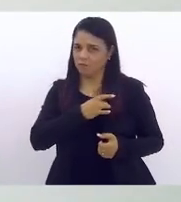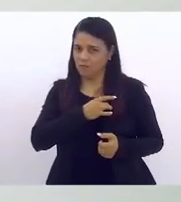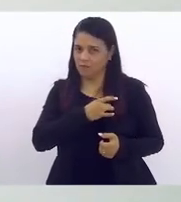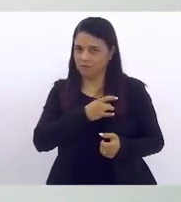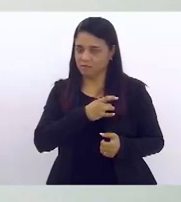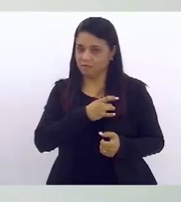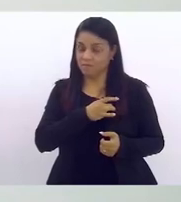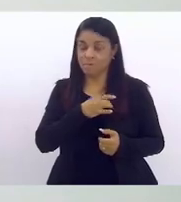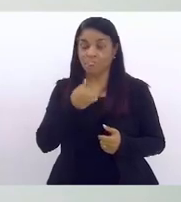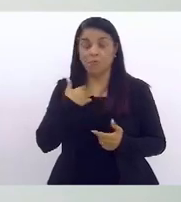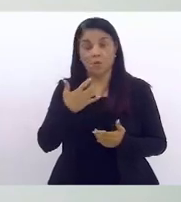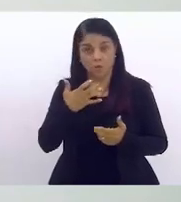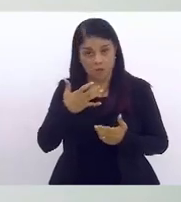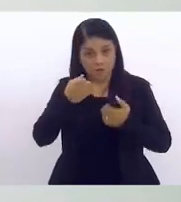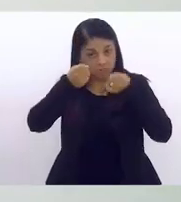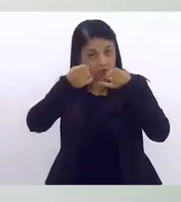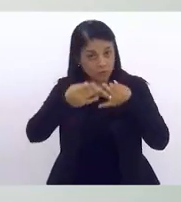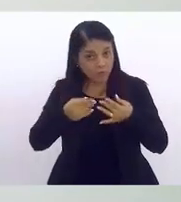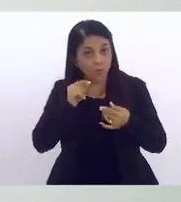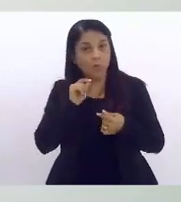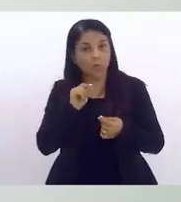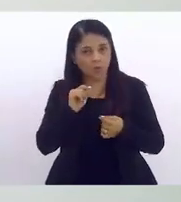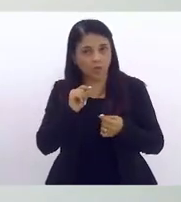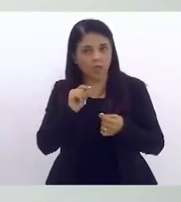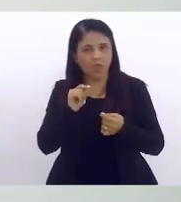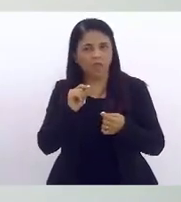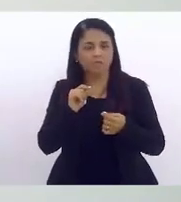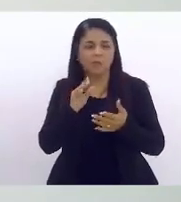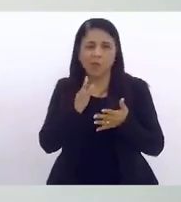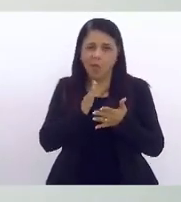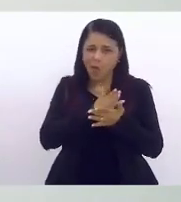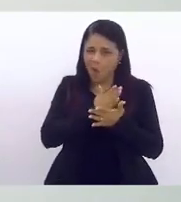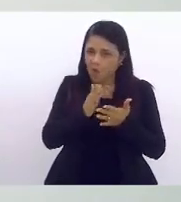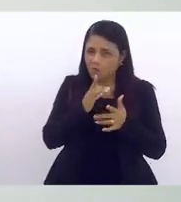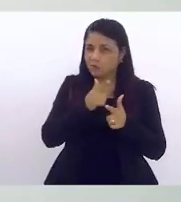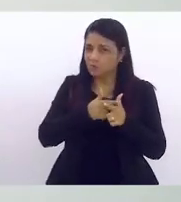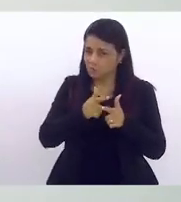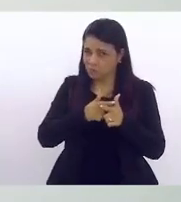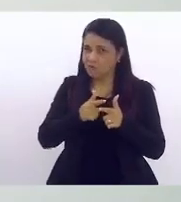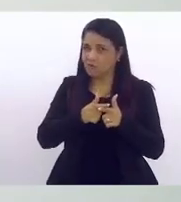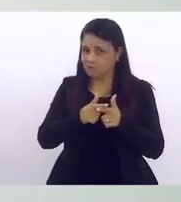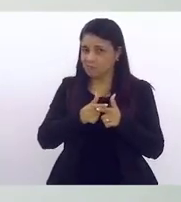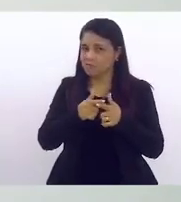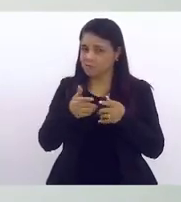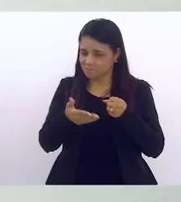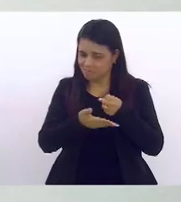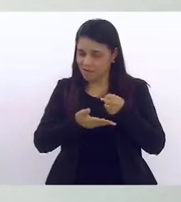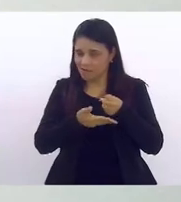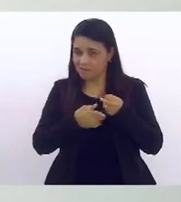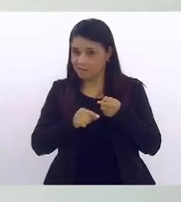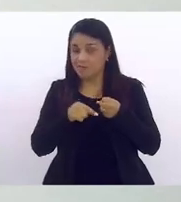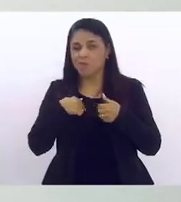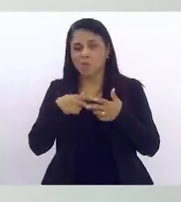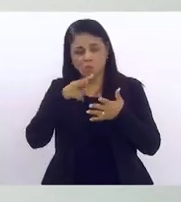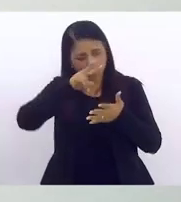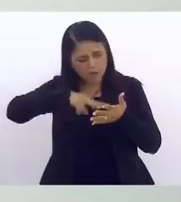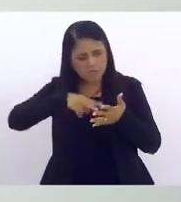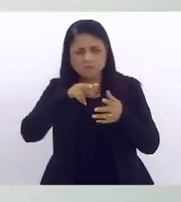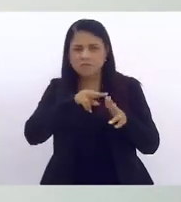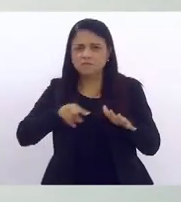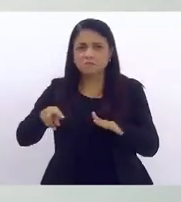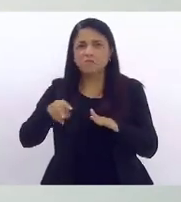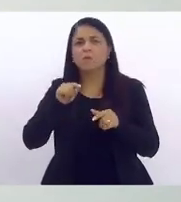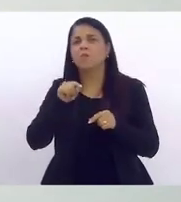eu quero é trazer... Eu vejo que tem algumas questões preliminares, tá, Morgana? Eu li, inclusive, essa semana, porque